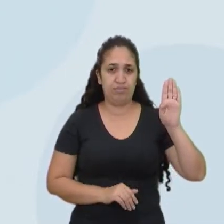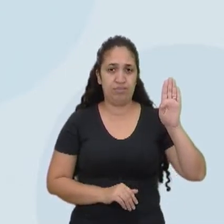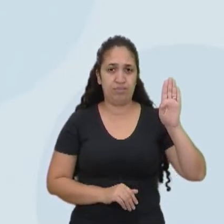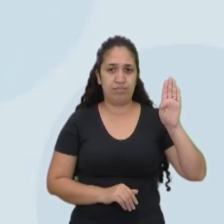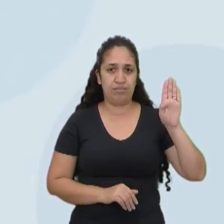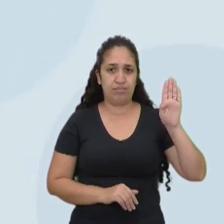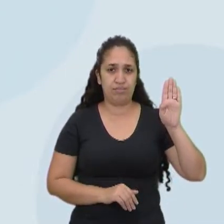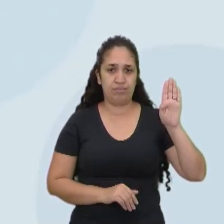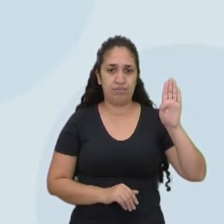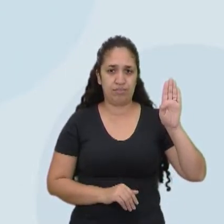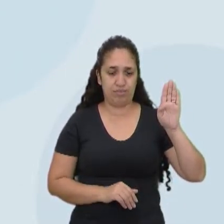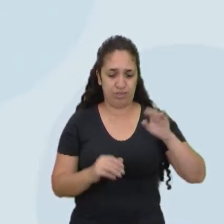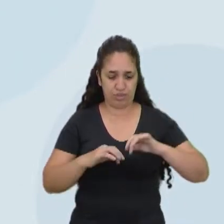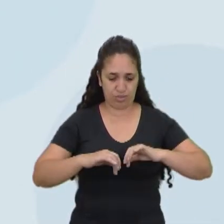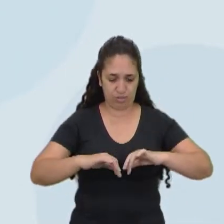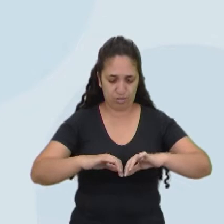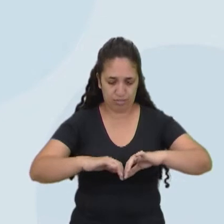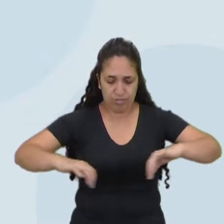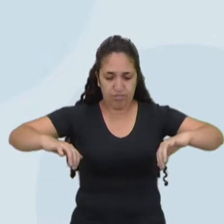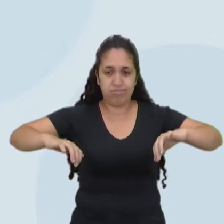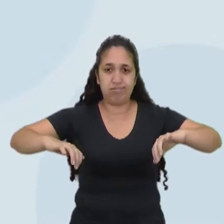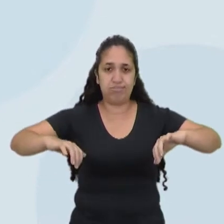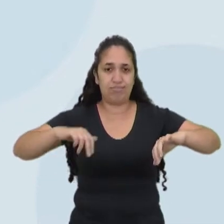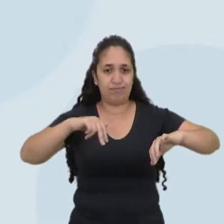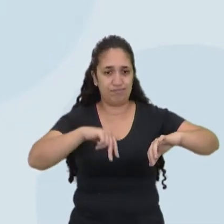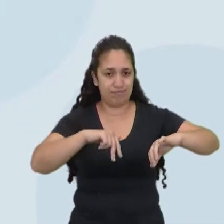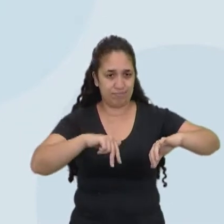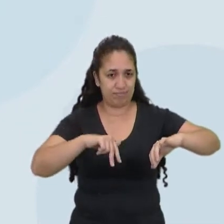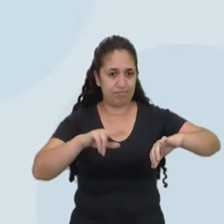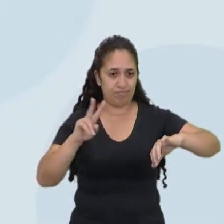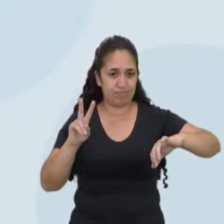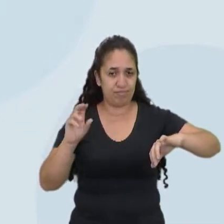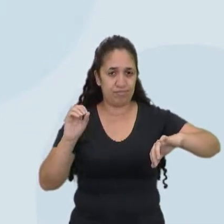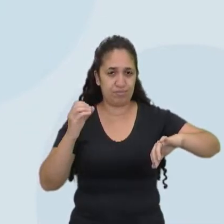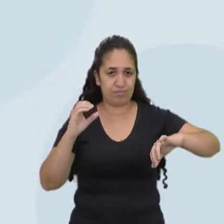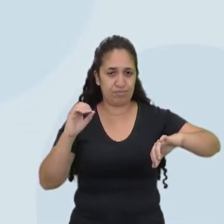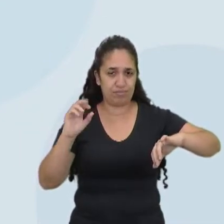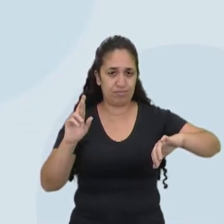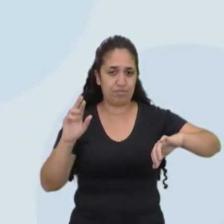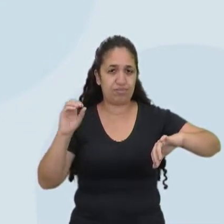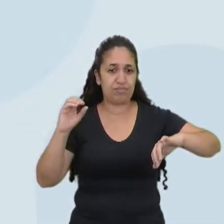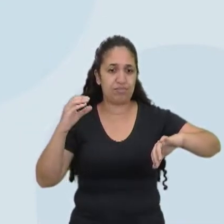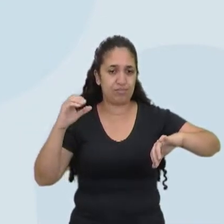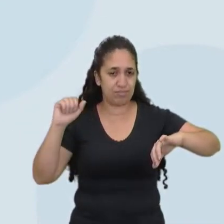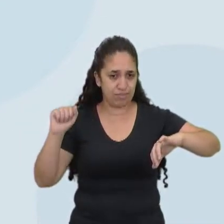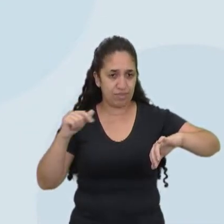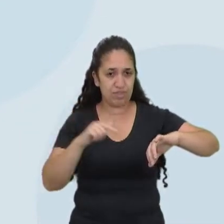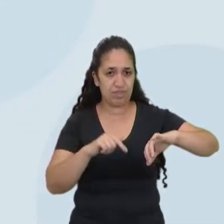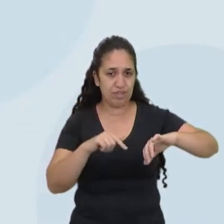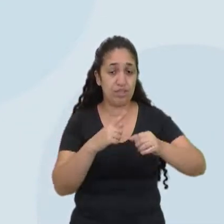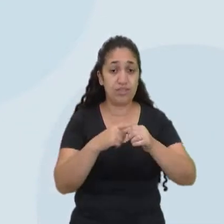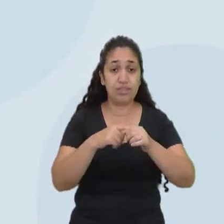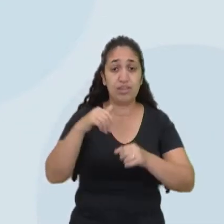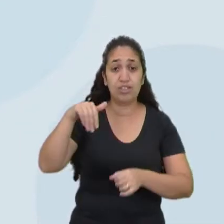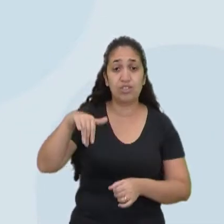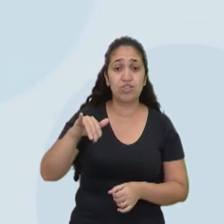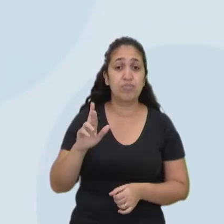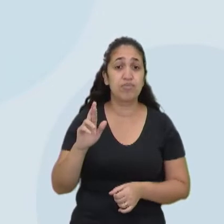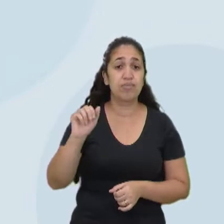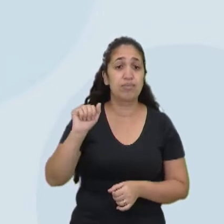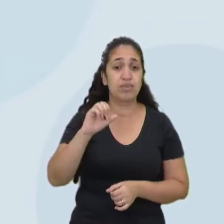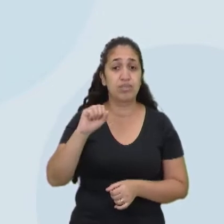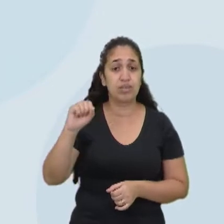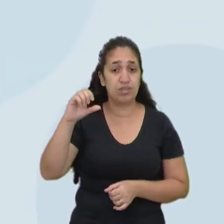uma abertura no solo chamada aí de Vossoroca, em Mirassol, né, em 2008, né, a Vossoroca